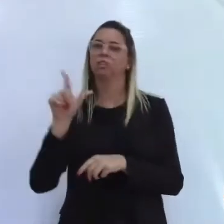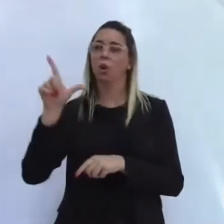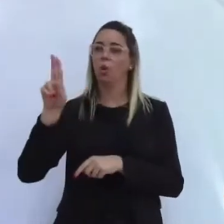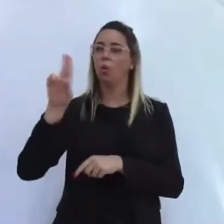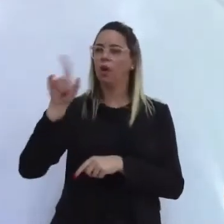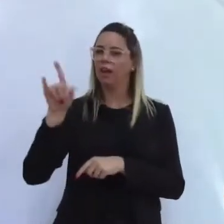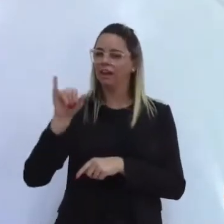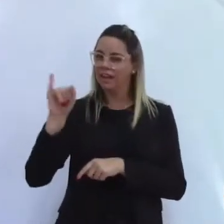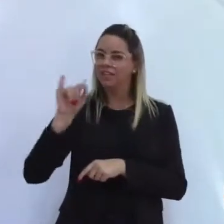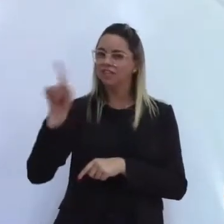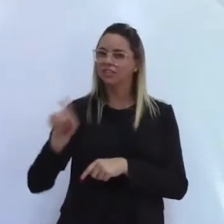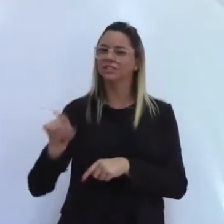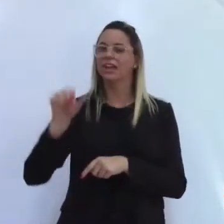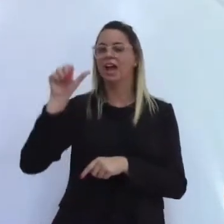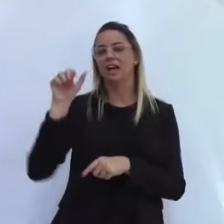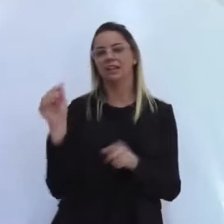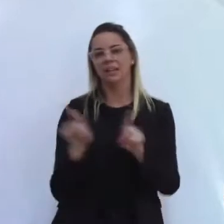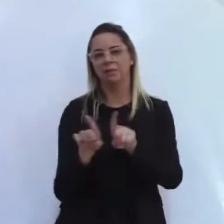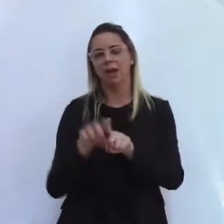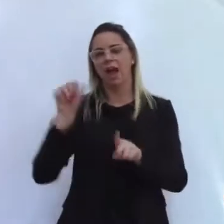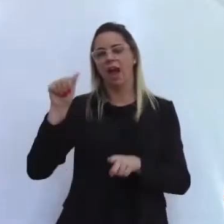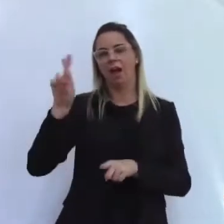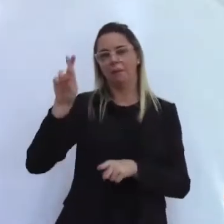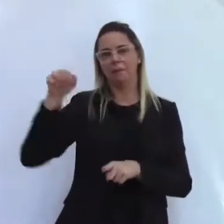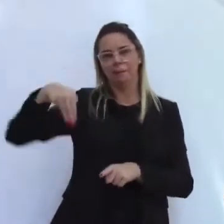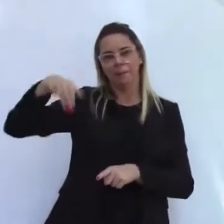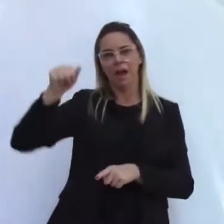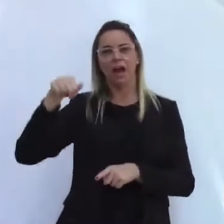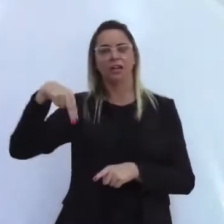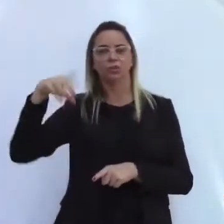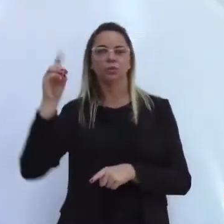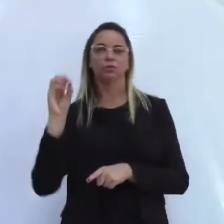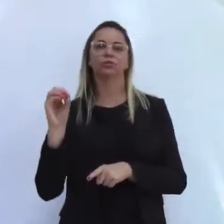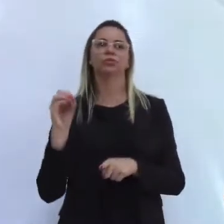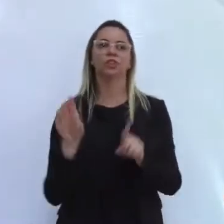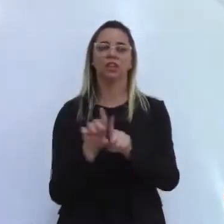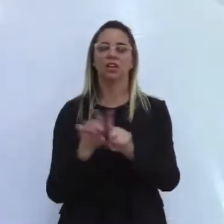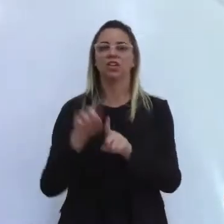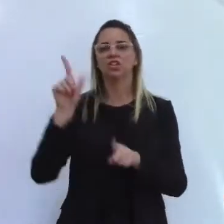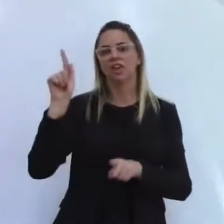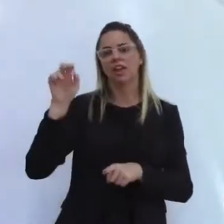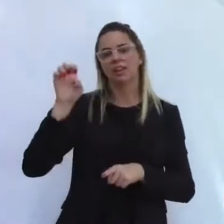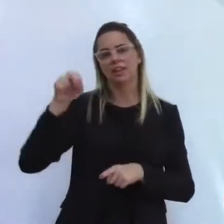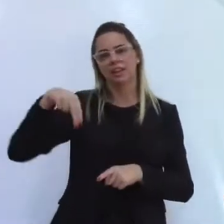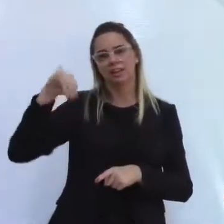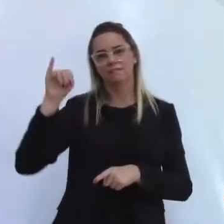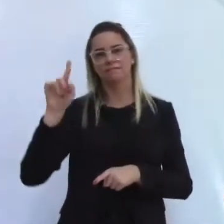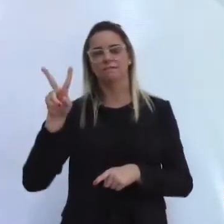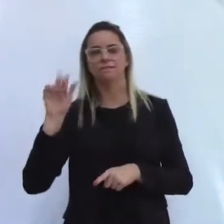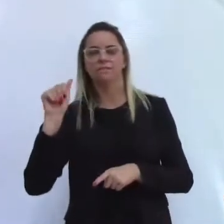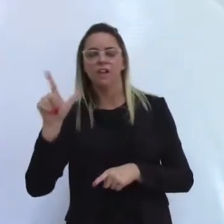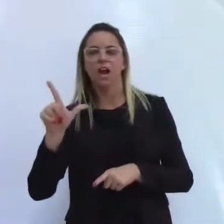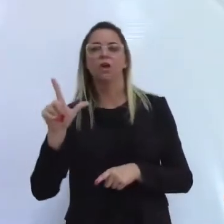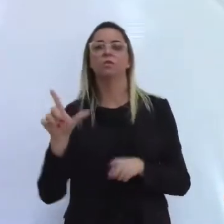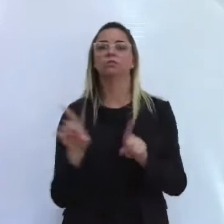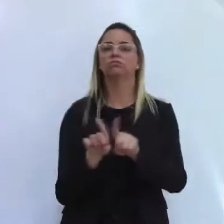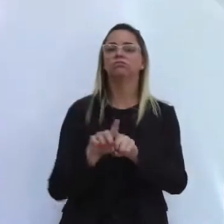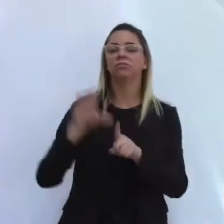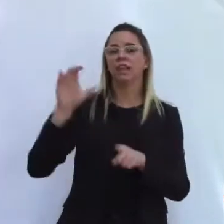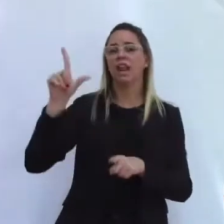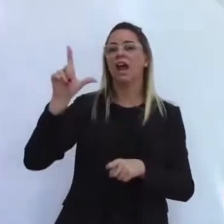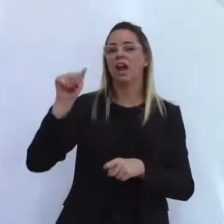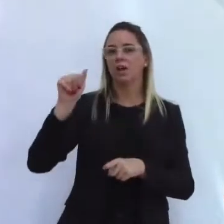Silene, Armando, Urbano, Genivaldo e família, Peronta, Cláudio,